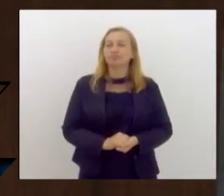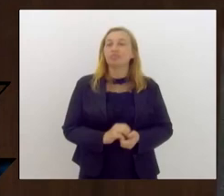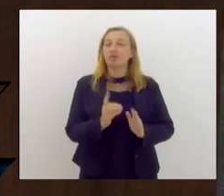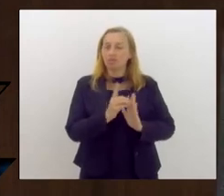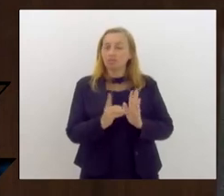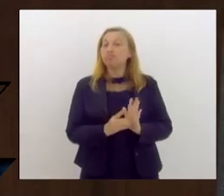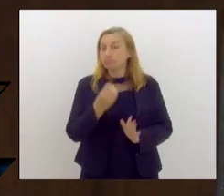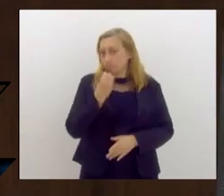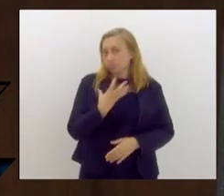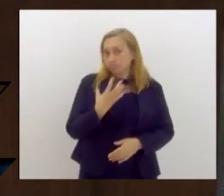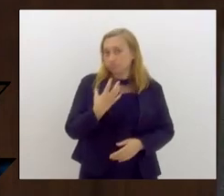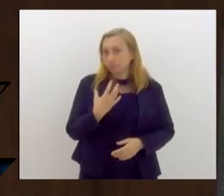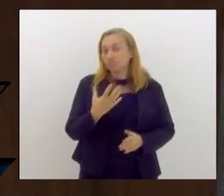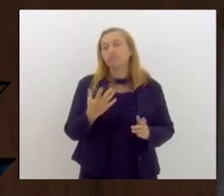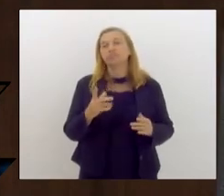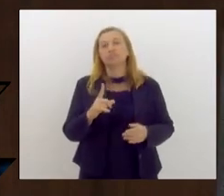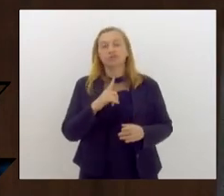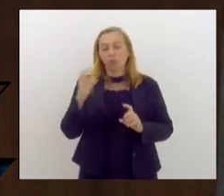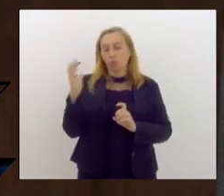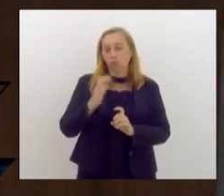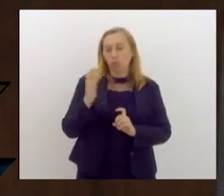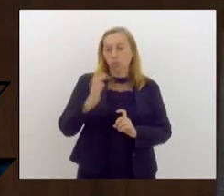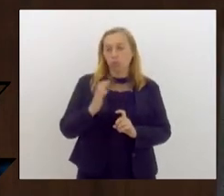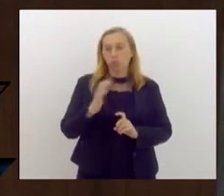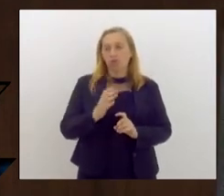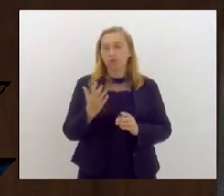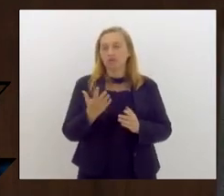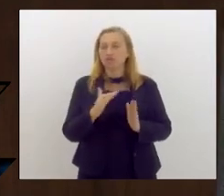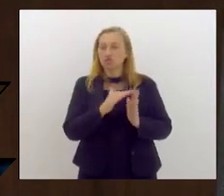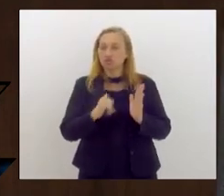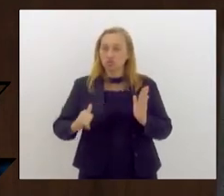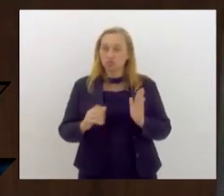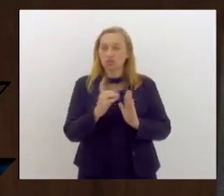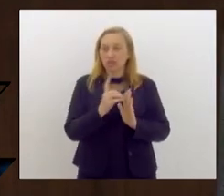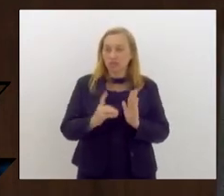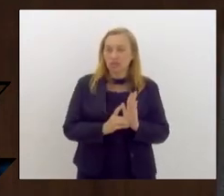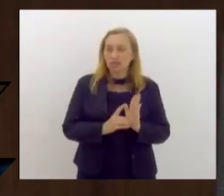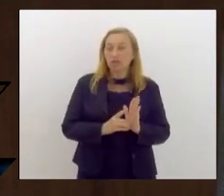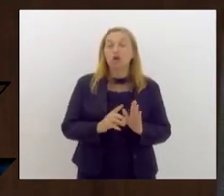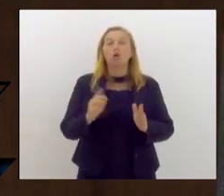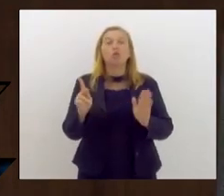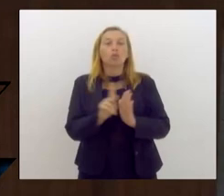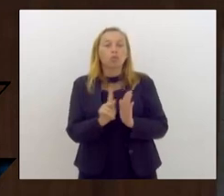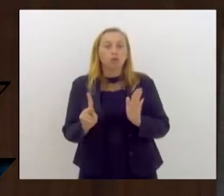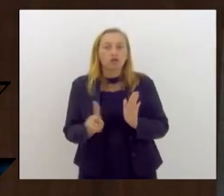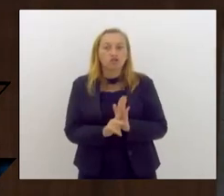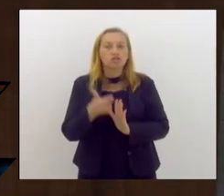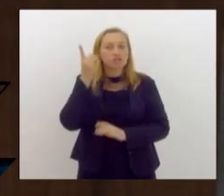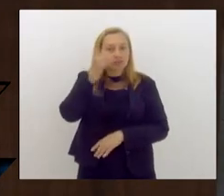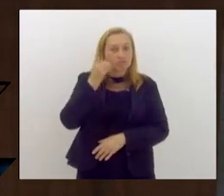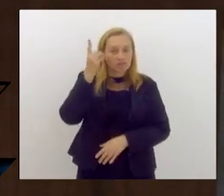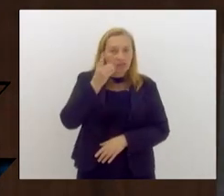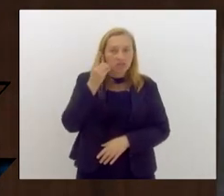bom. Houve uma pressão e ele acabou retirando o decreto. O projeto do deputado Rosenberg é um